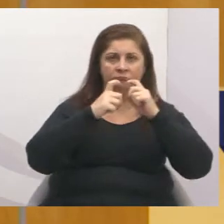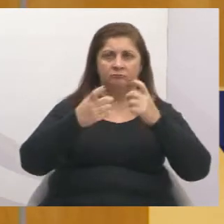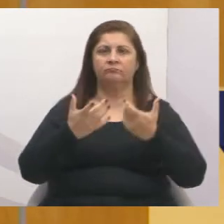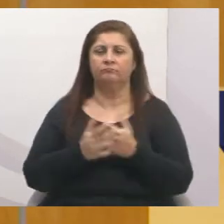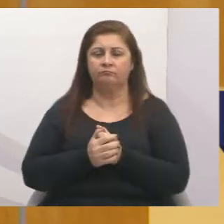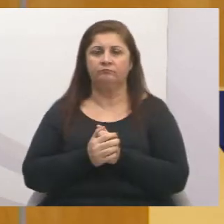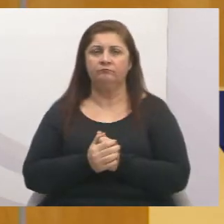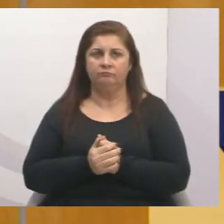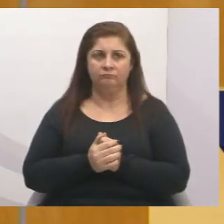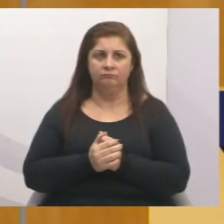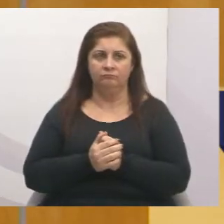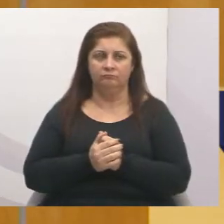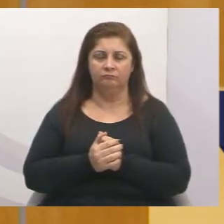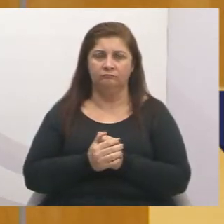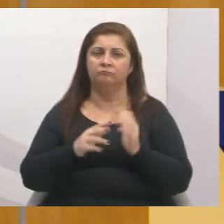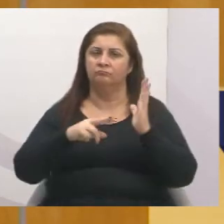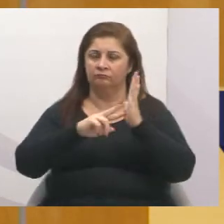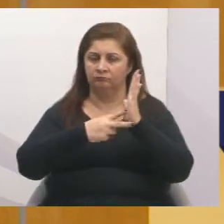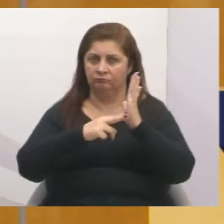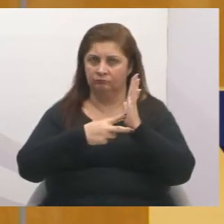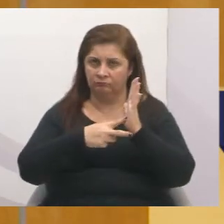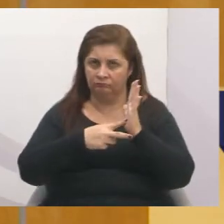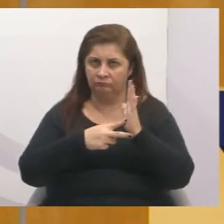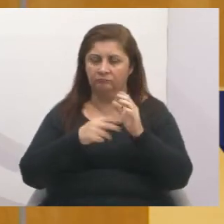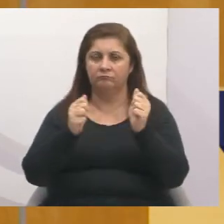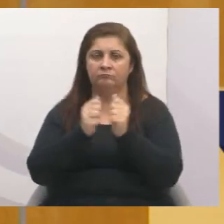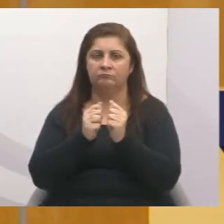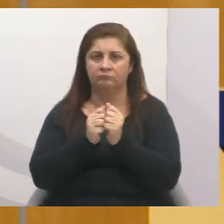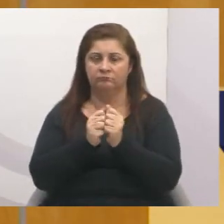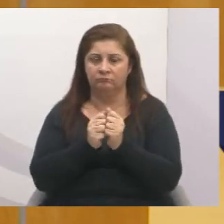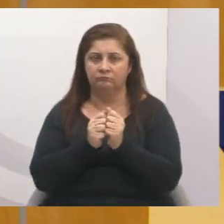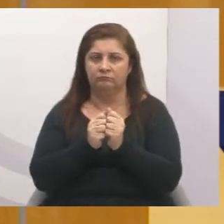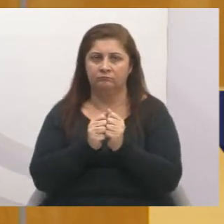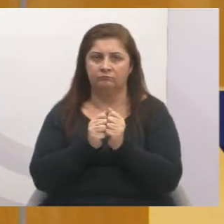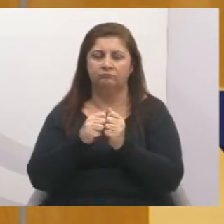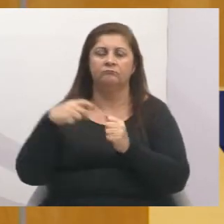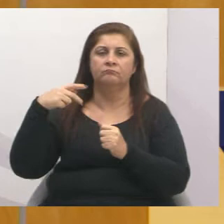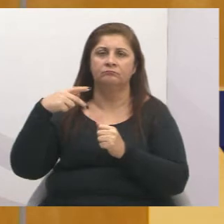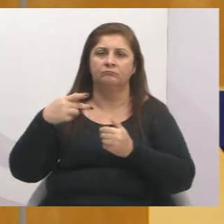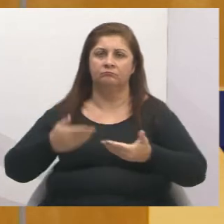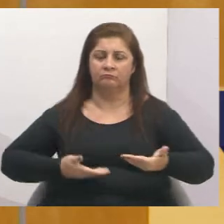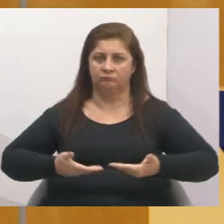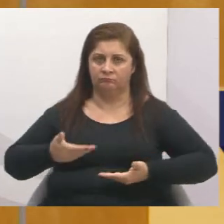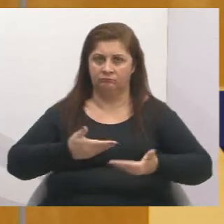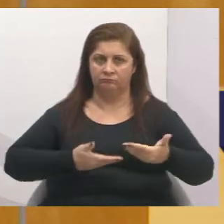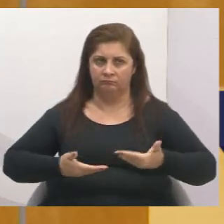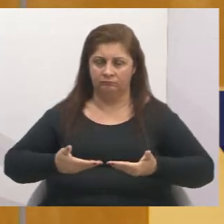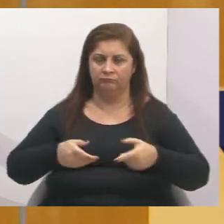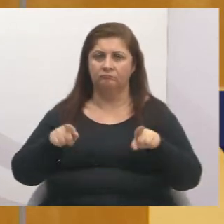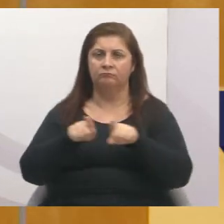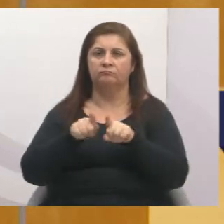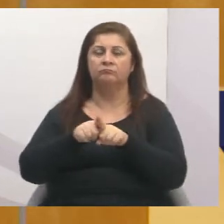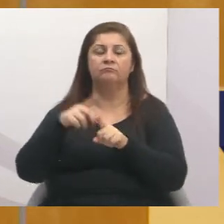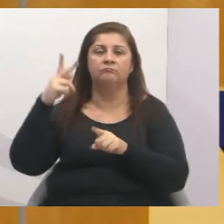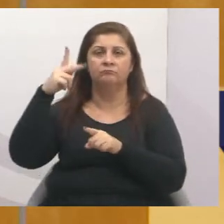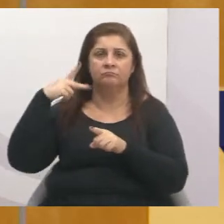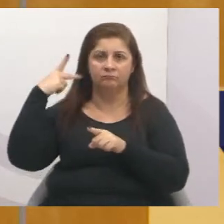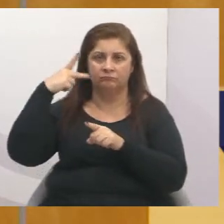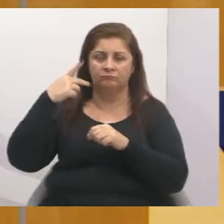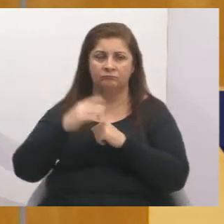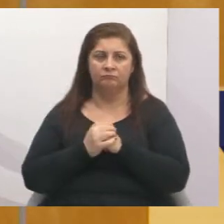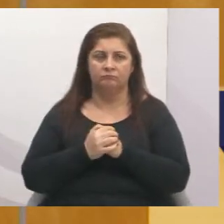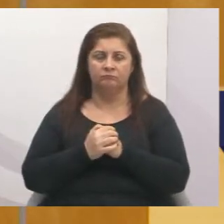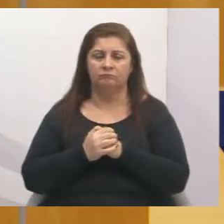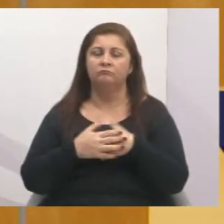com a contribuição dos sindicatos, com a contribuição dos servidores e com a contribuição dos vereadores.